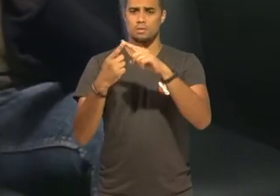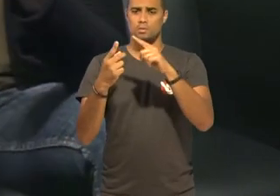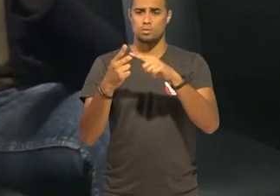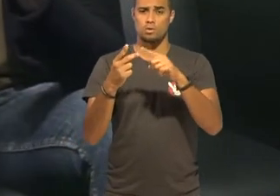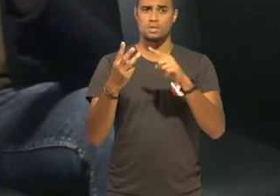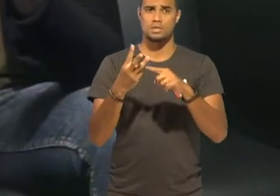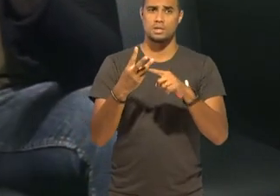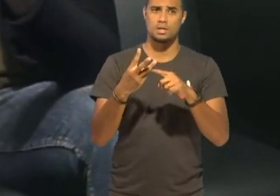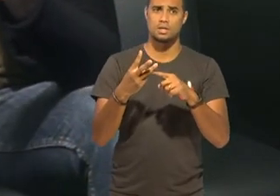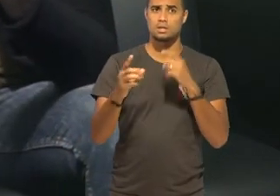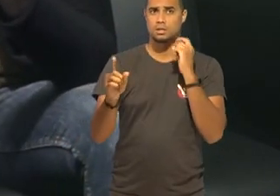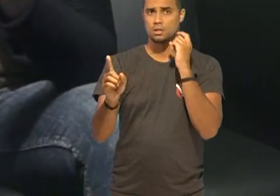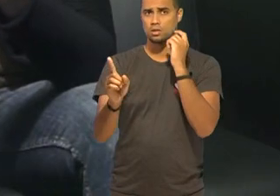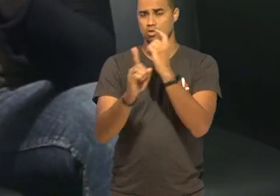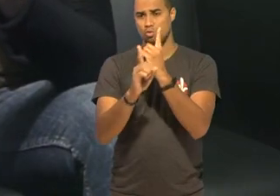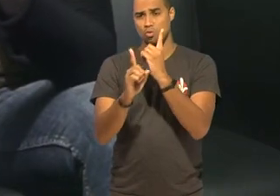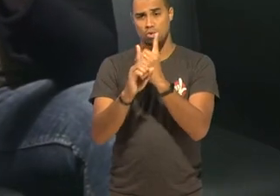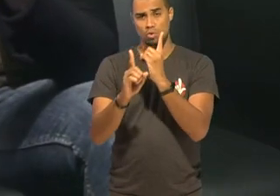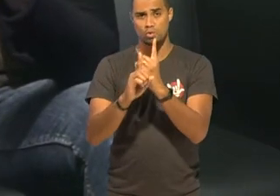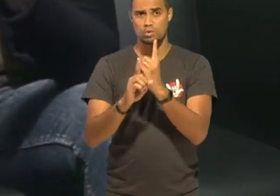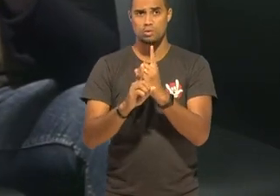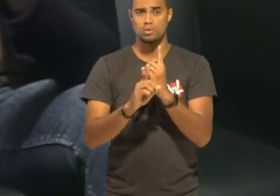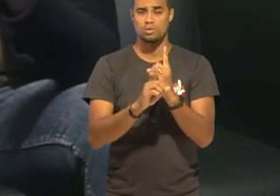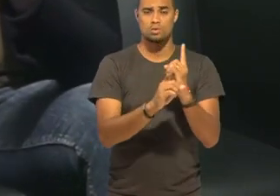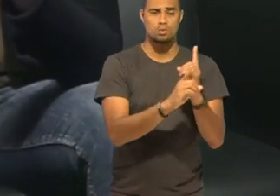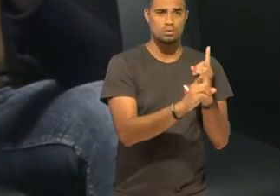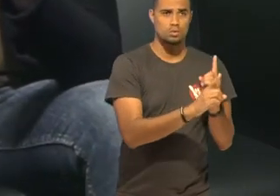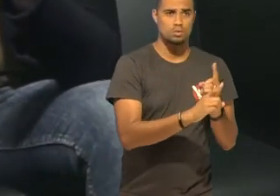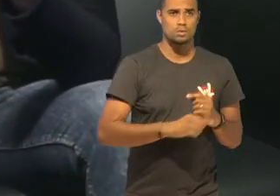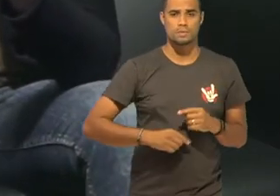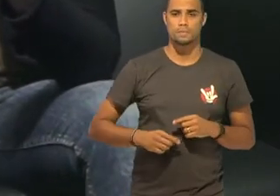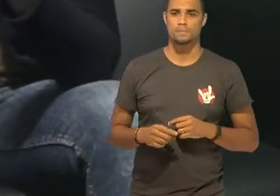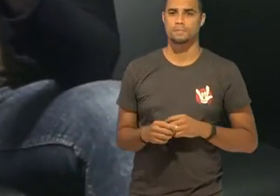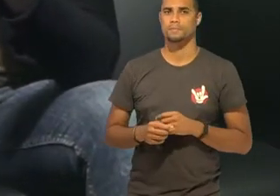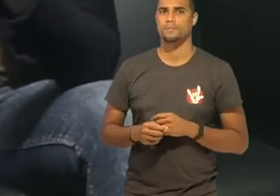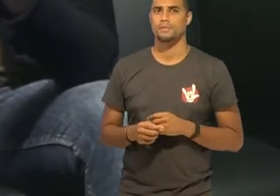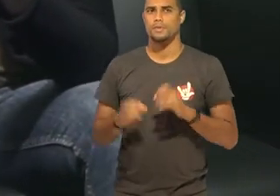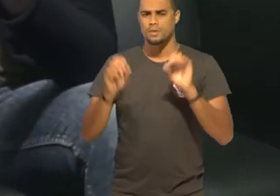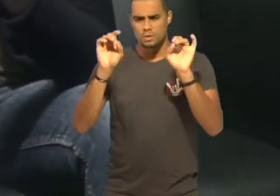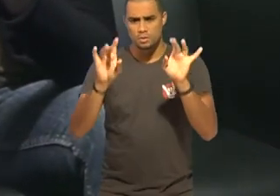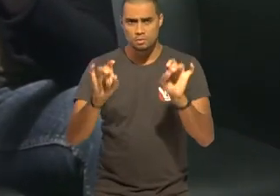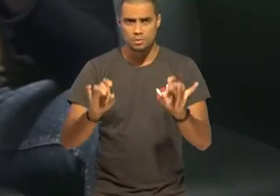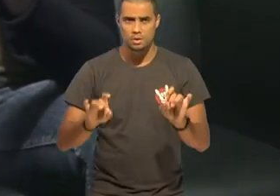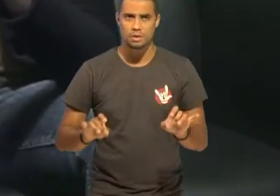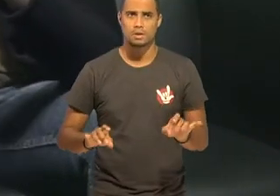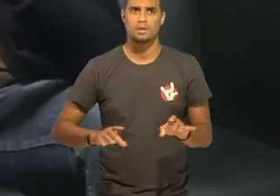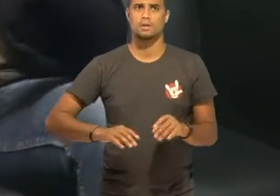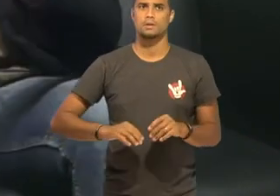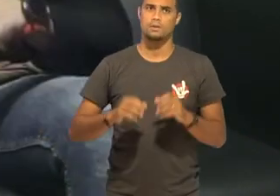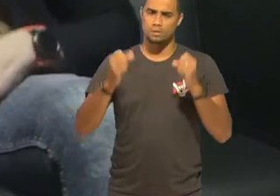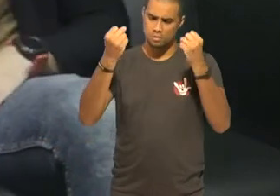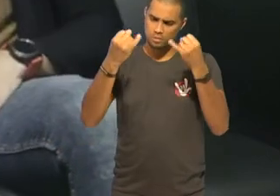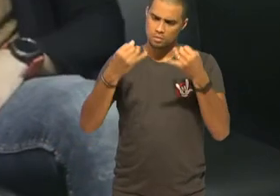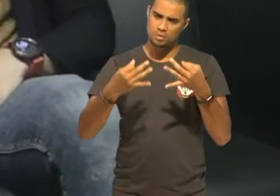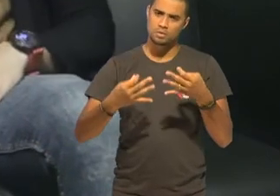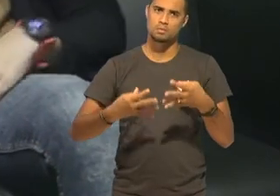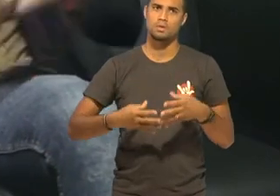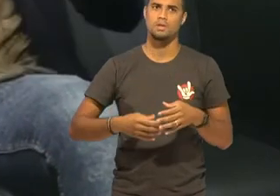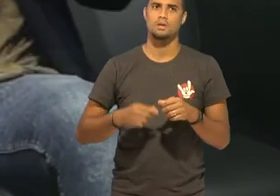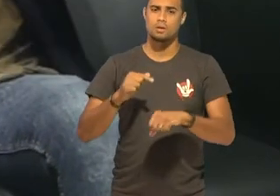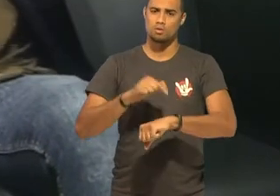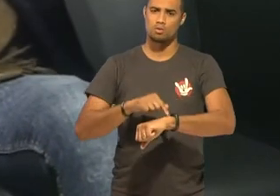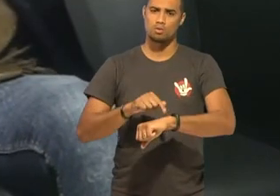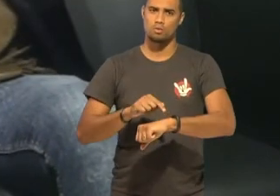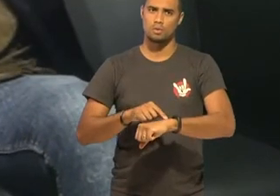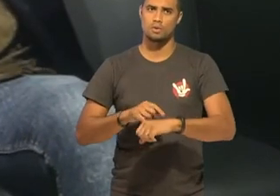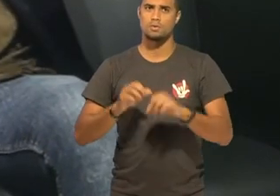3 encontros, 3 lives para cada público específico no próximo sábado. Aguarde que a gente vai enviar os horários certinho, que isso vai estar rolando, tá certo?